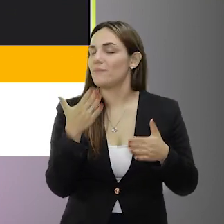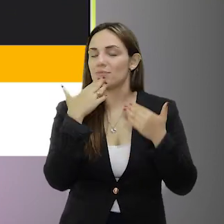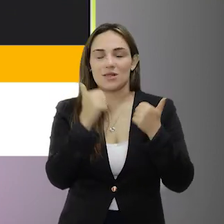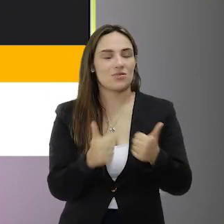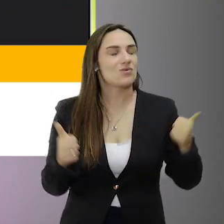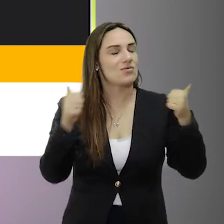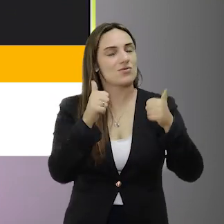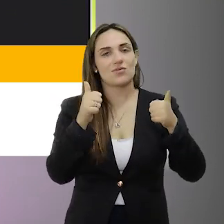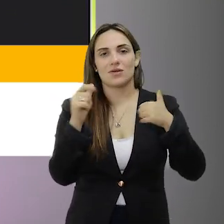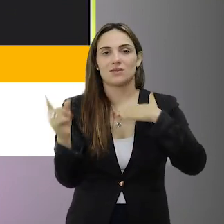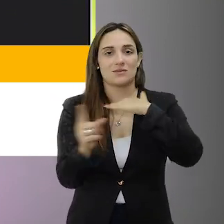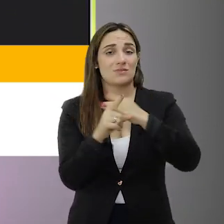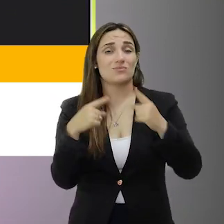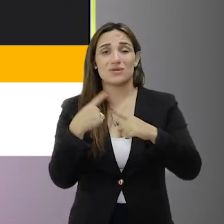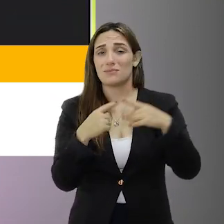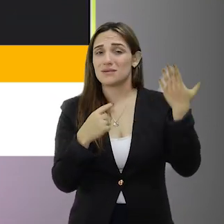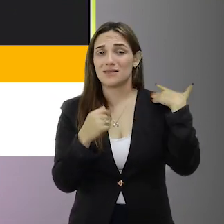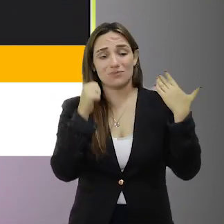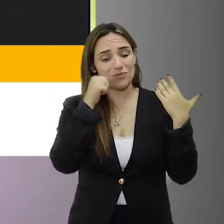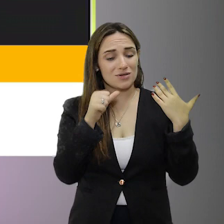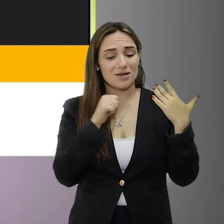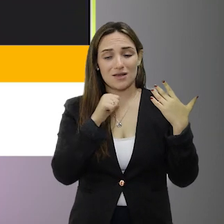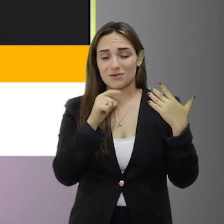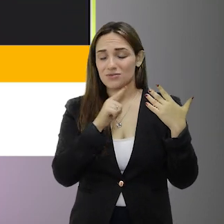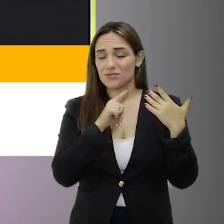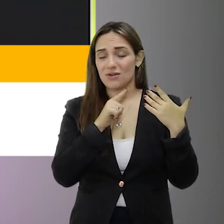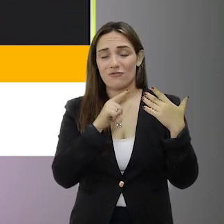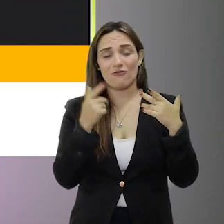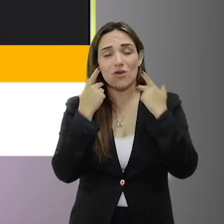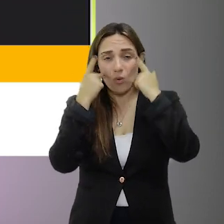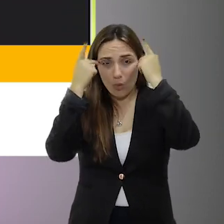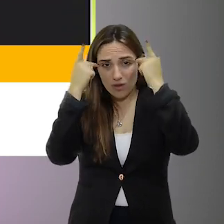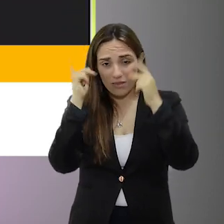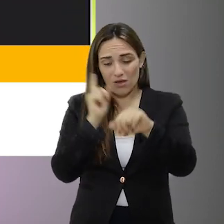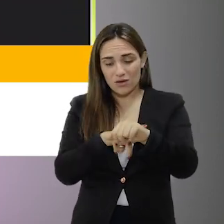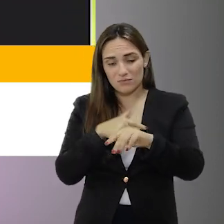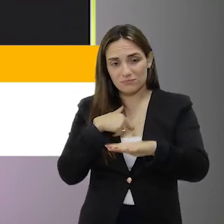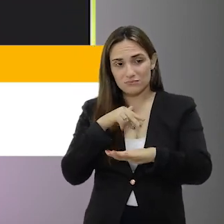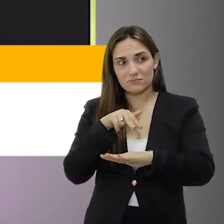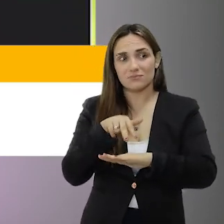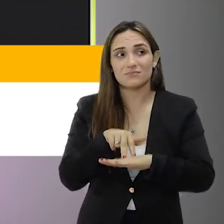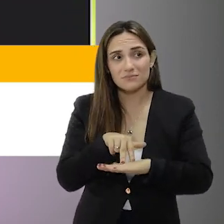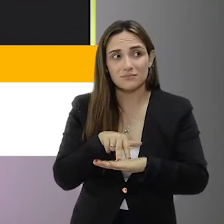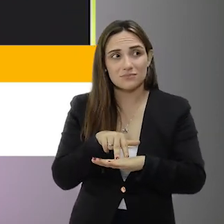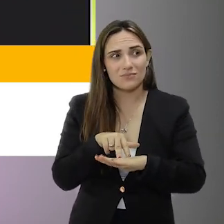melhorou muito o atendimento, porque antes as mulheres tinham vergonha de ir até uma delegacia